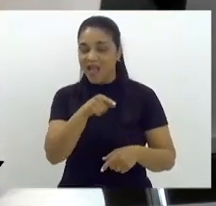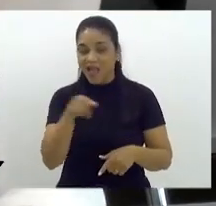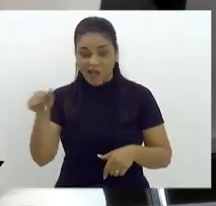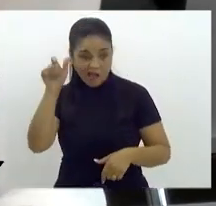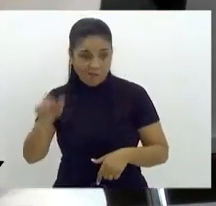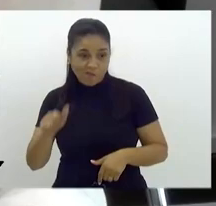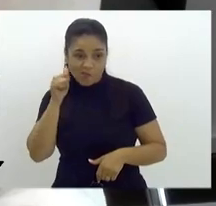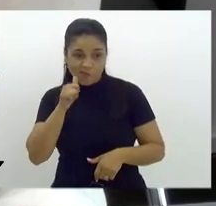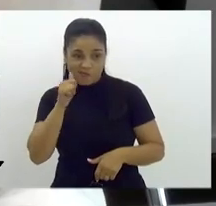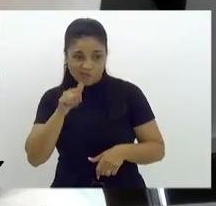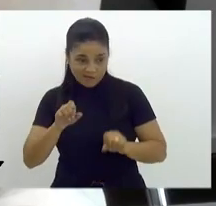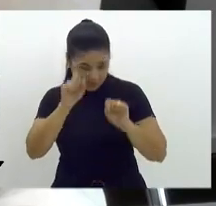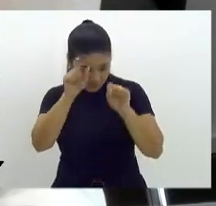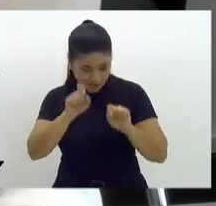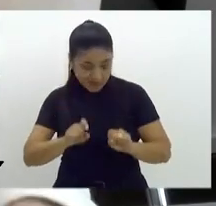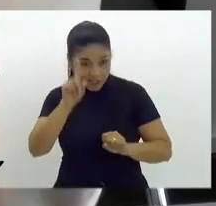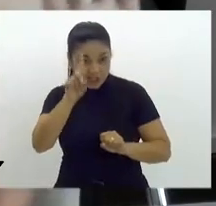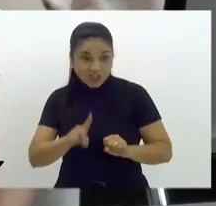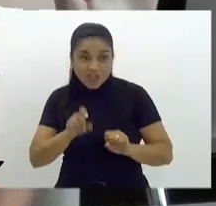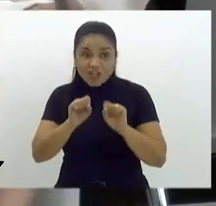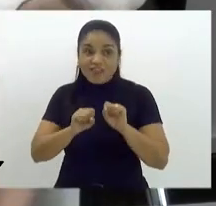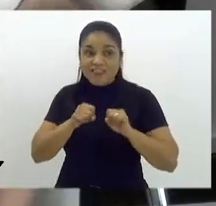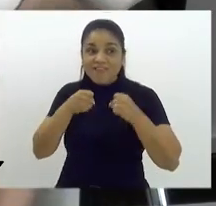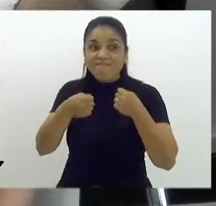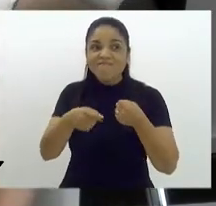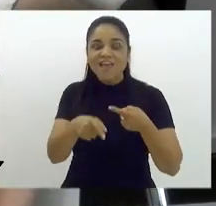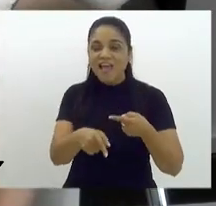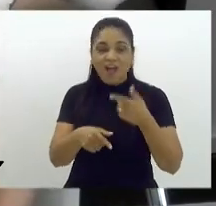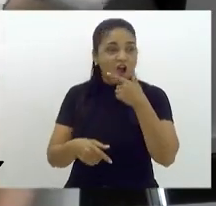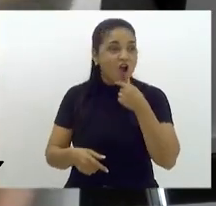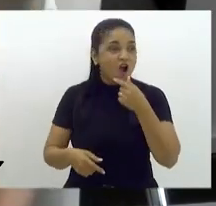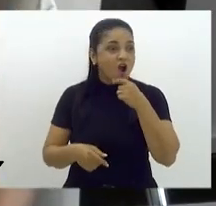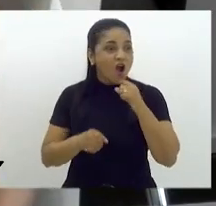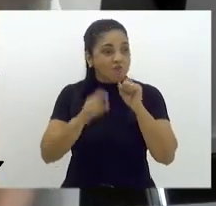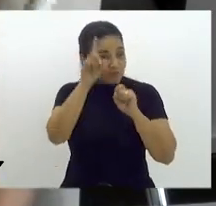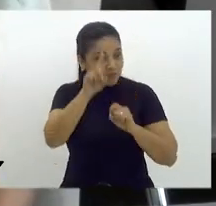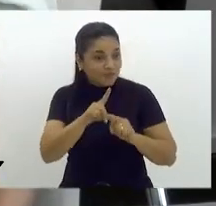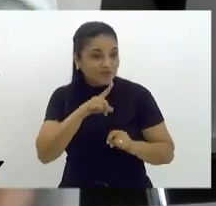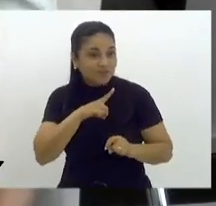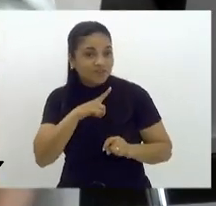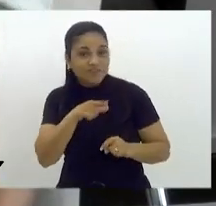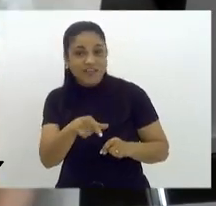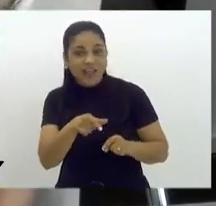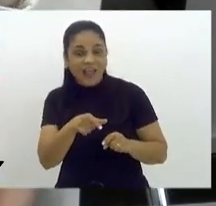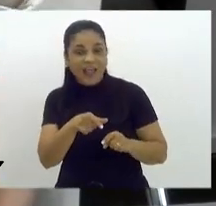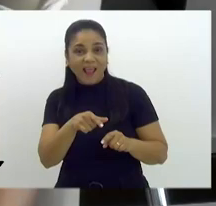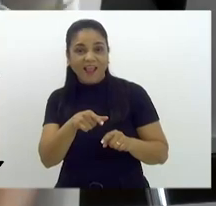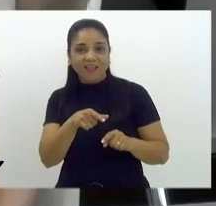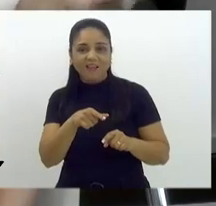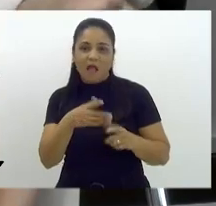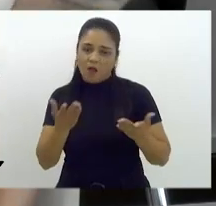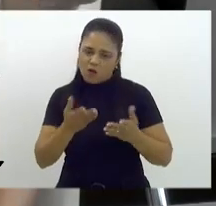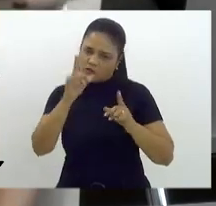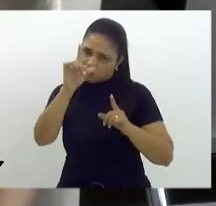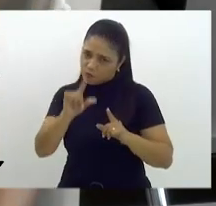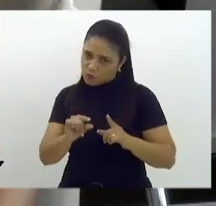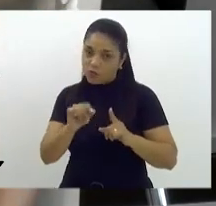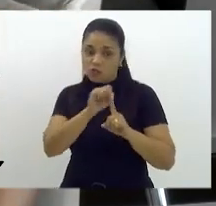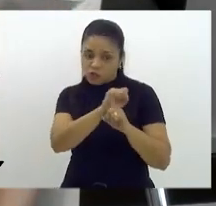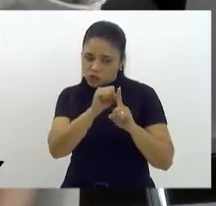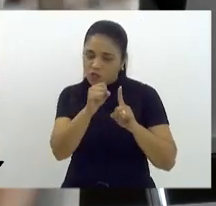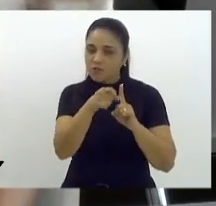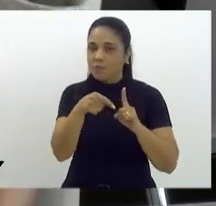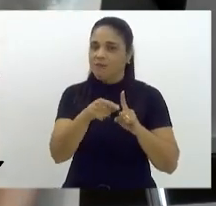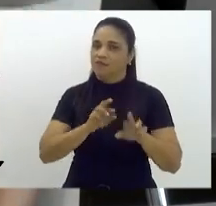o direito isso ainda é defendido juridicamente Acredito que esteja diminuindo mas socialmente é defendido